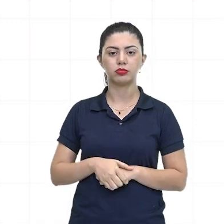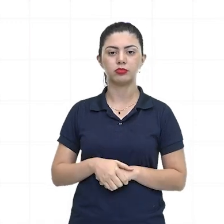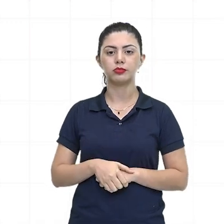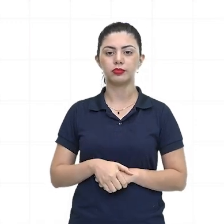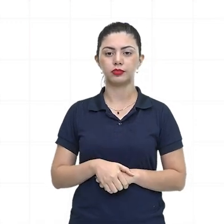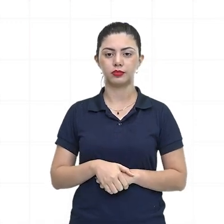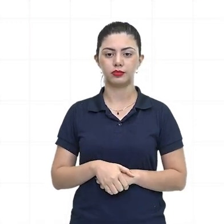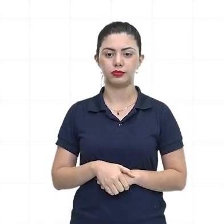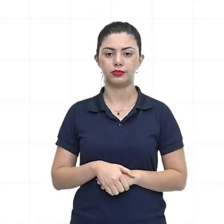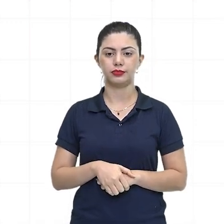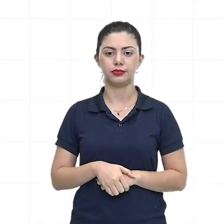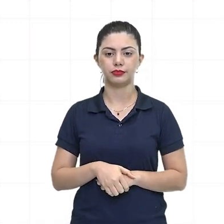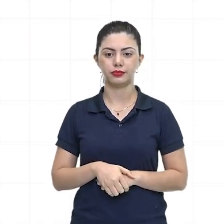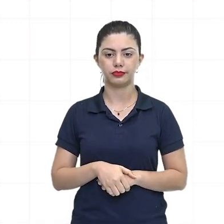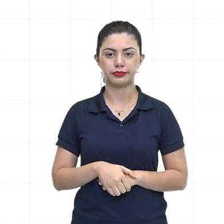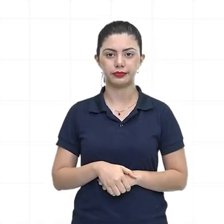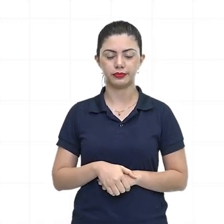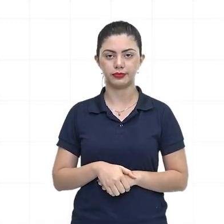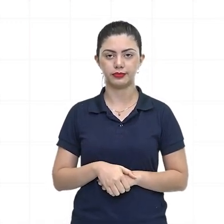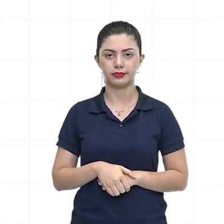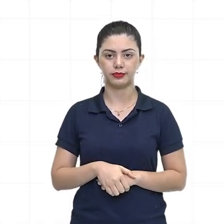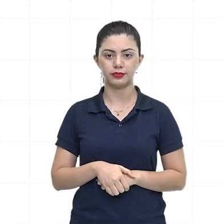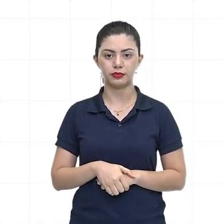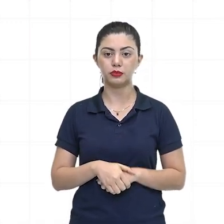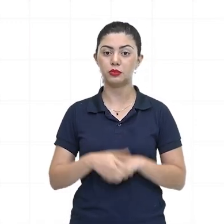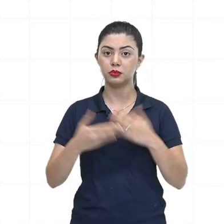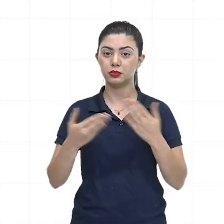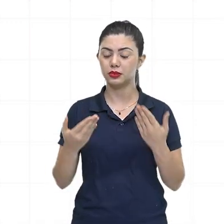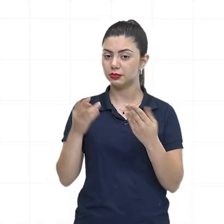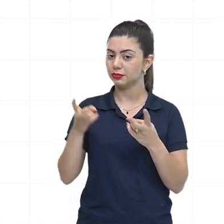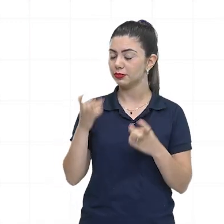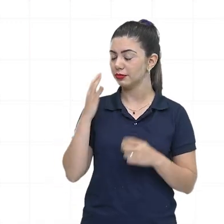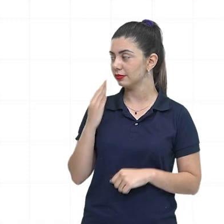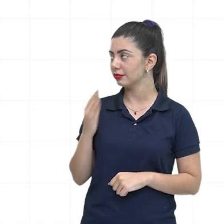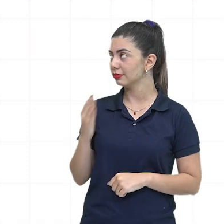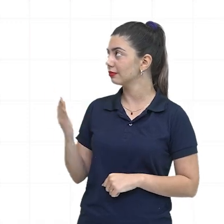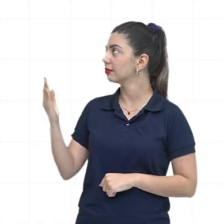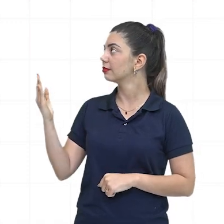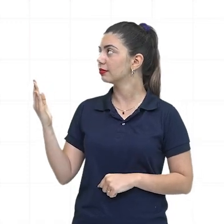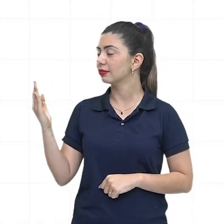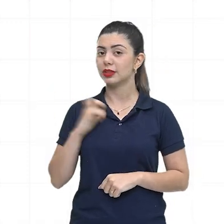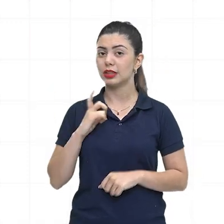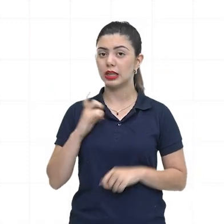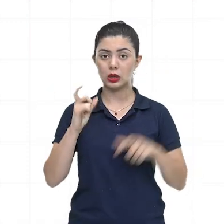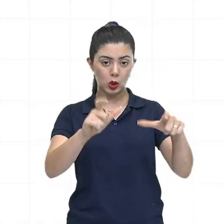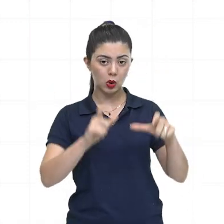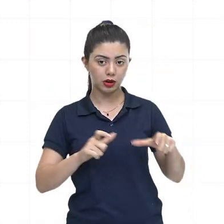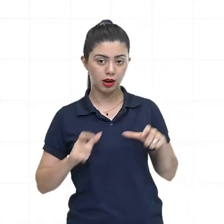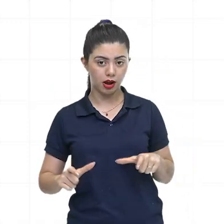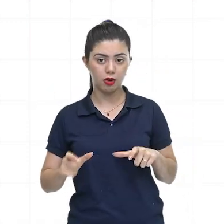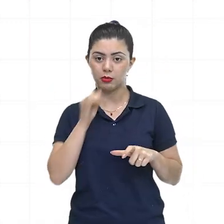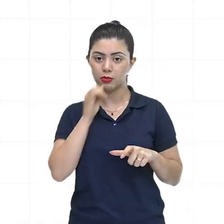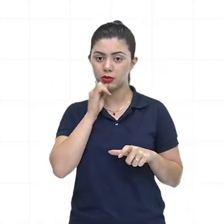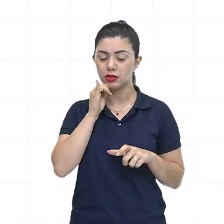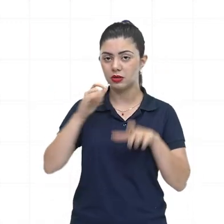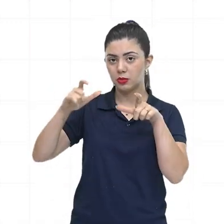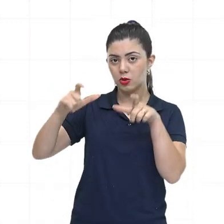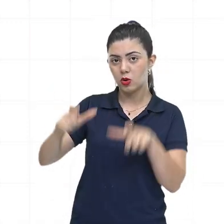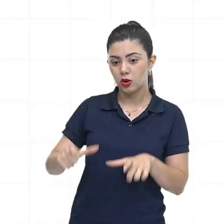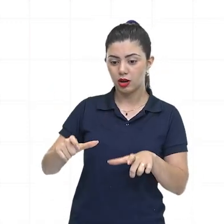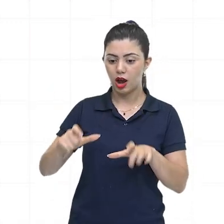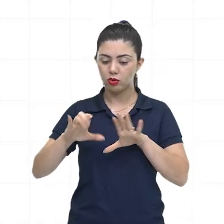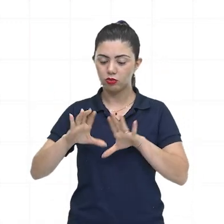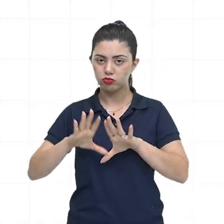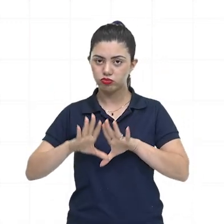aqui, nós temos aqui, os compartimentos, uma sala aqui, por exemplo,